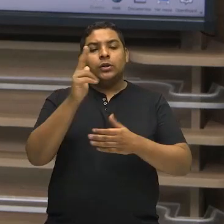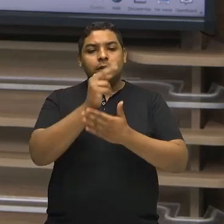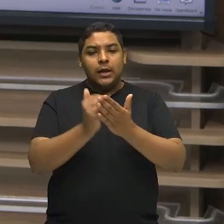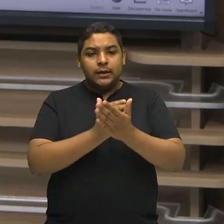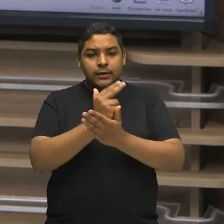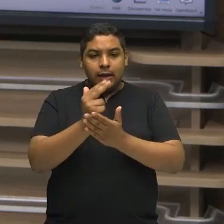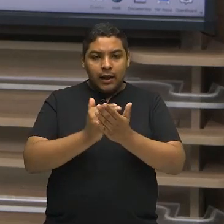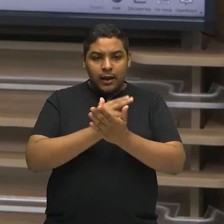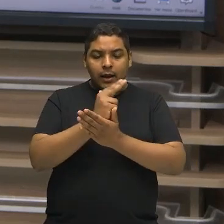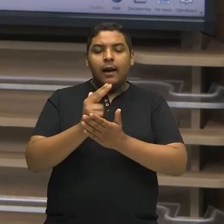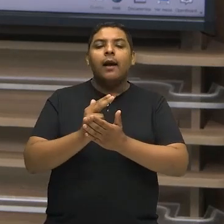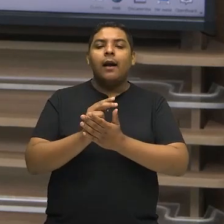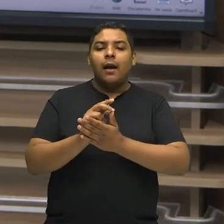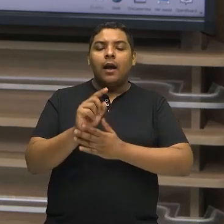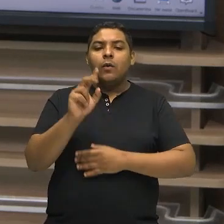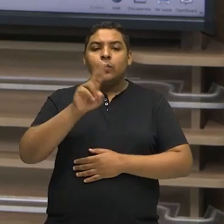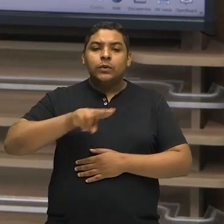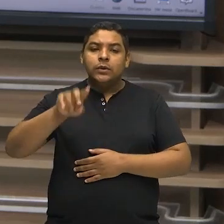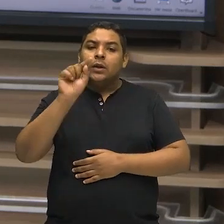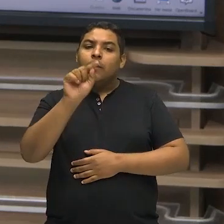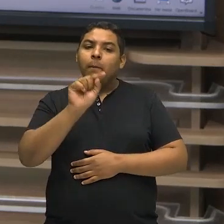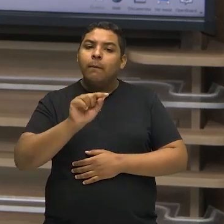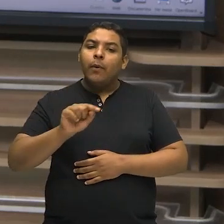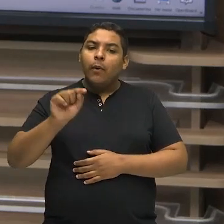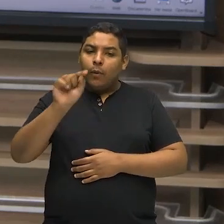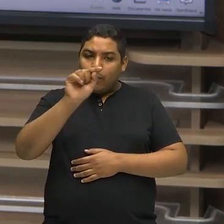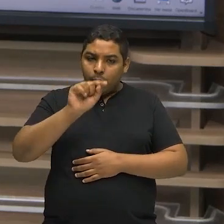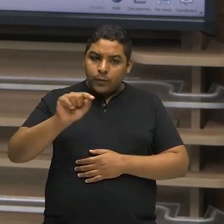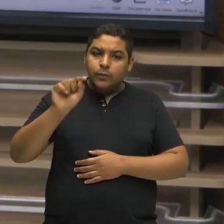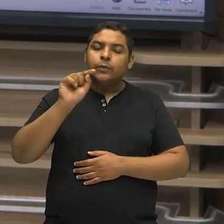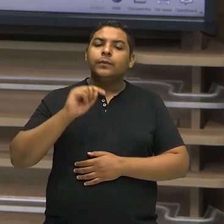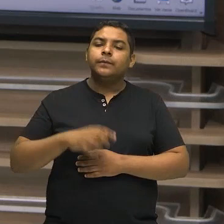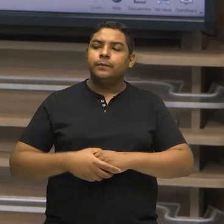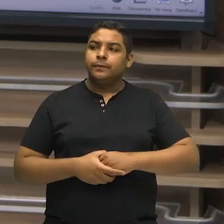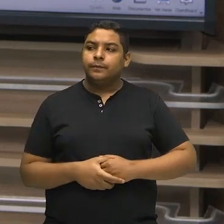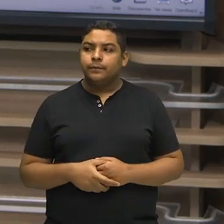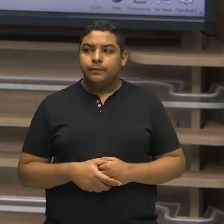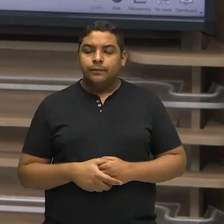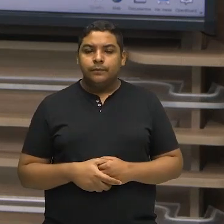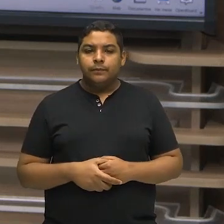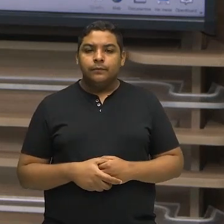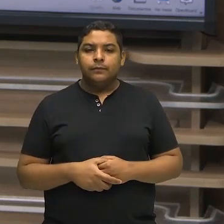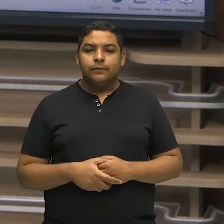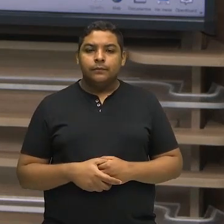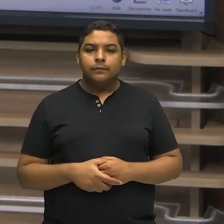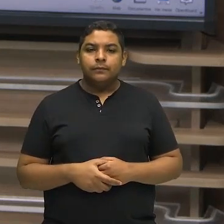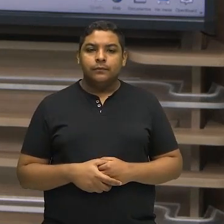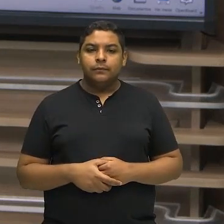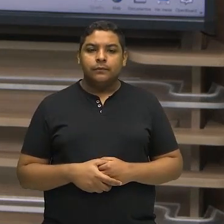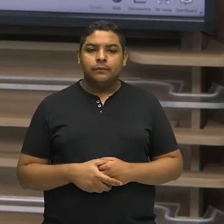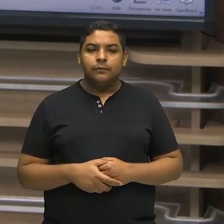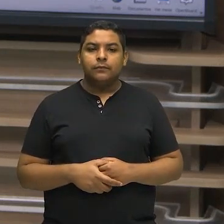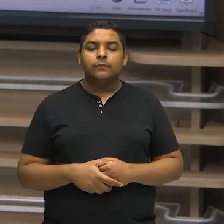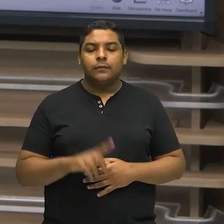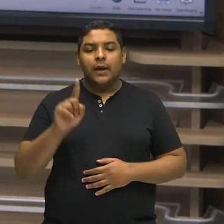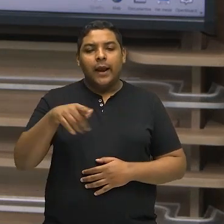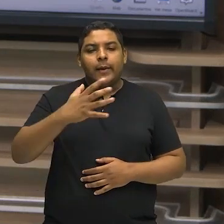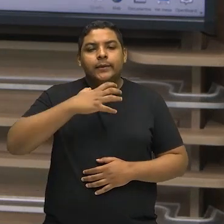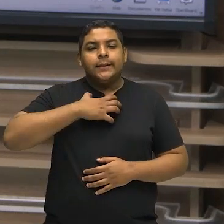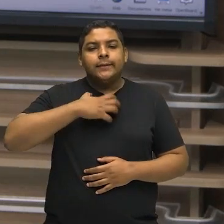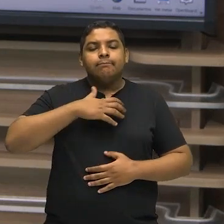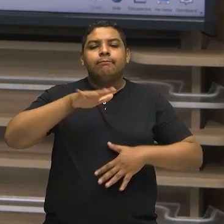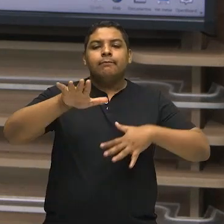através dos pontos ou então da linha, né, que dá uma sensação de movimento. E